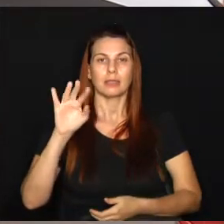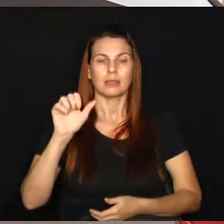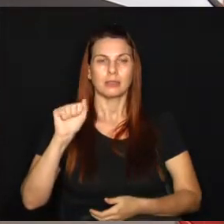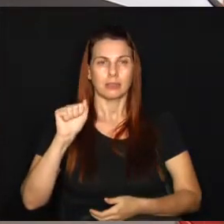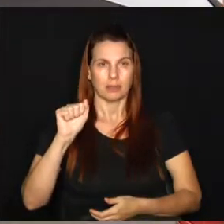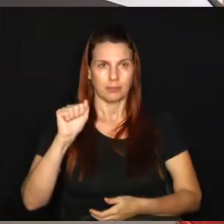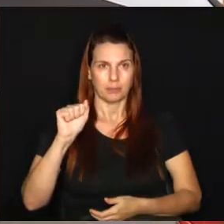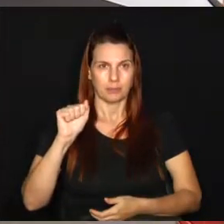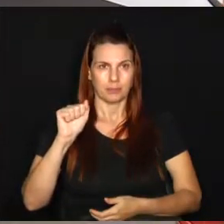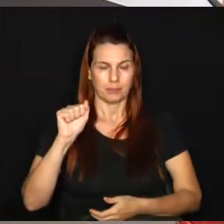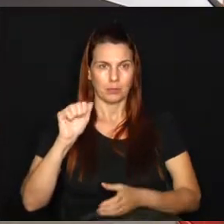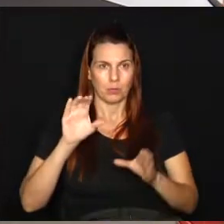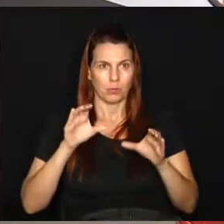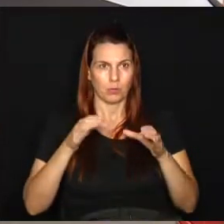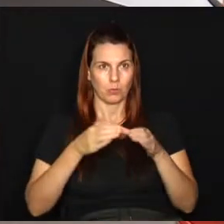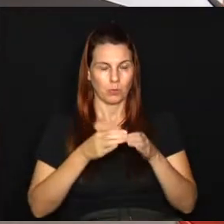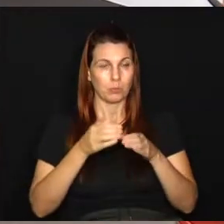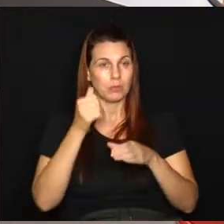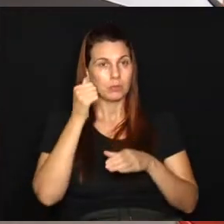Geociências.